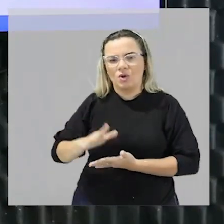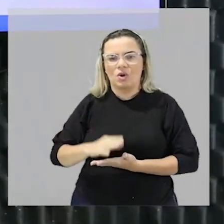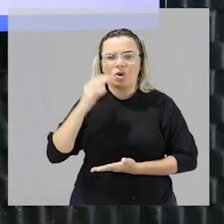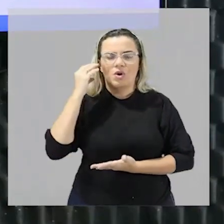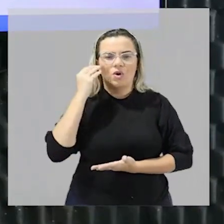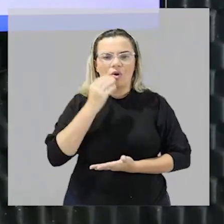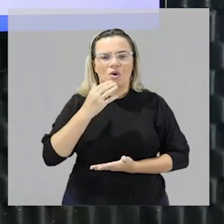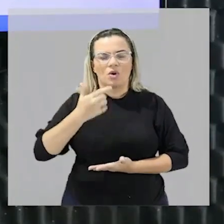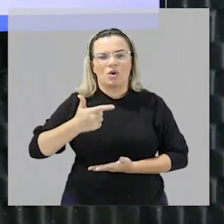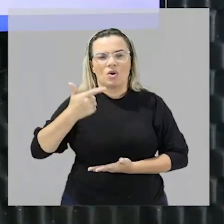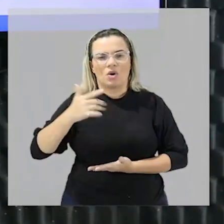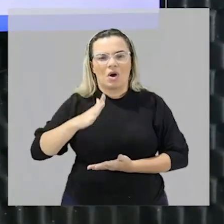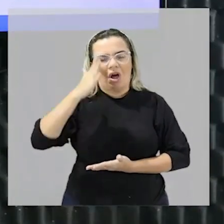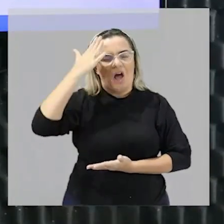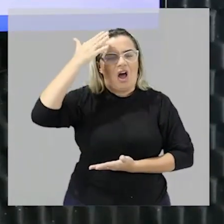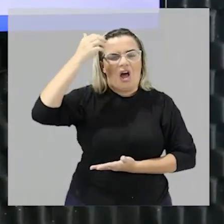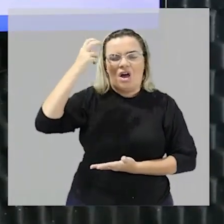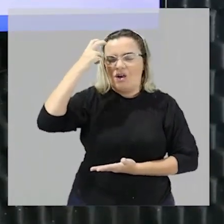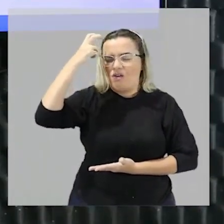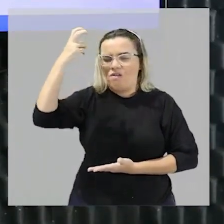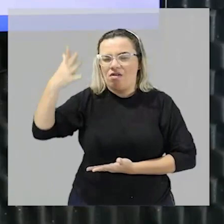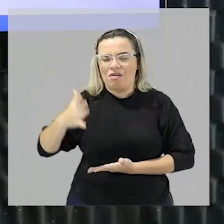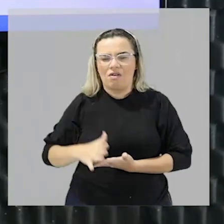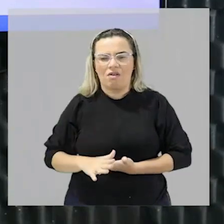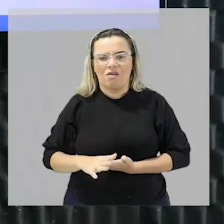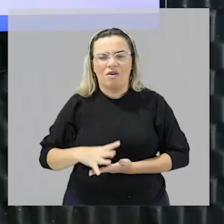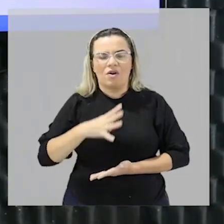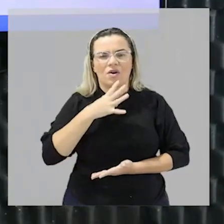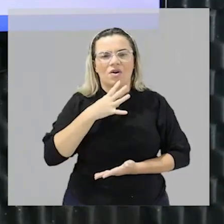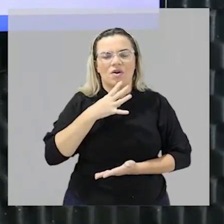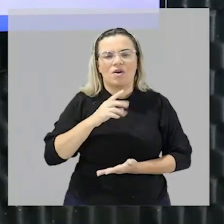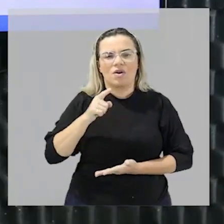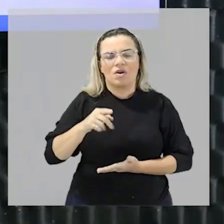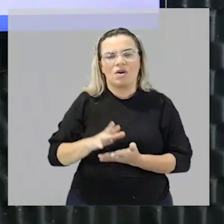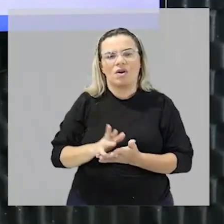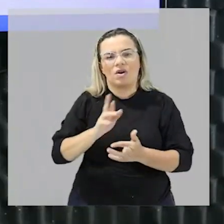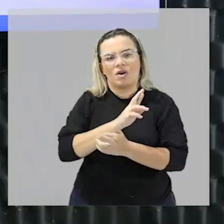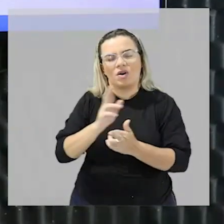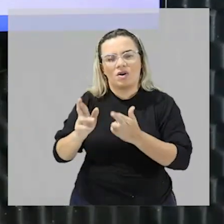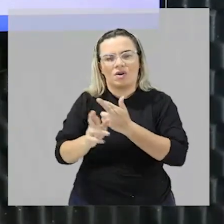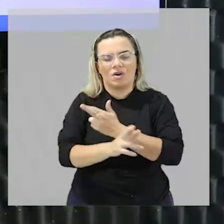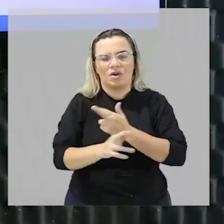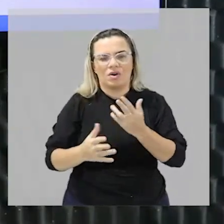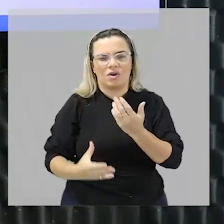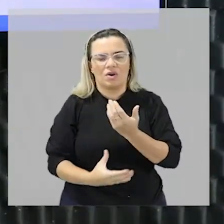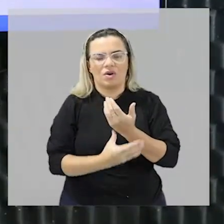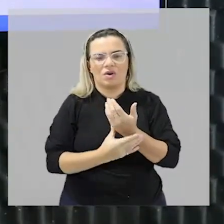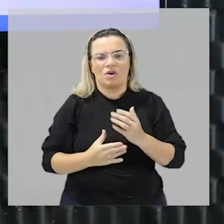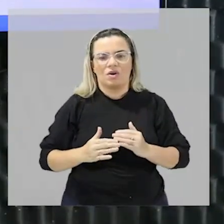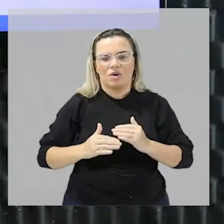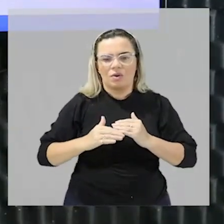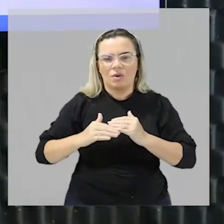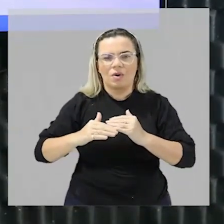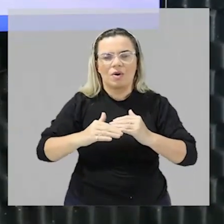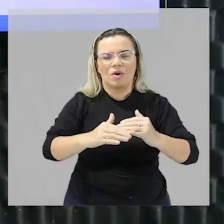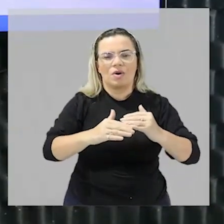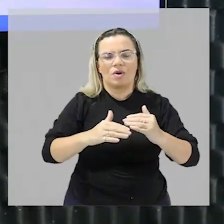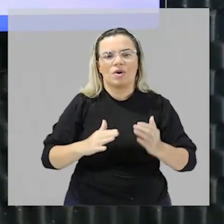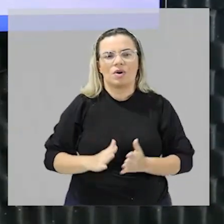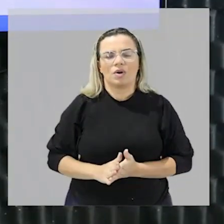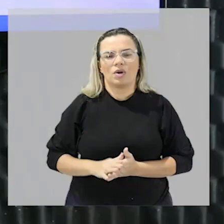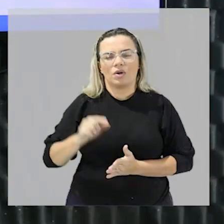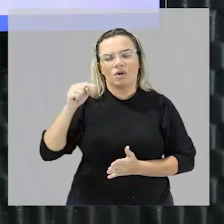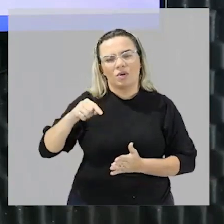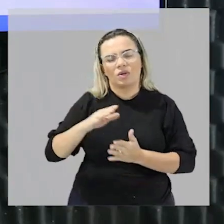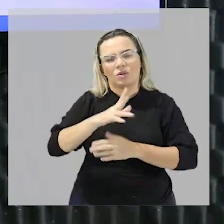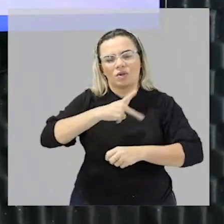sabedoria, ele consegue, todas as suas artimanhas políticas, ele conseguiu garantir uma estabilidade para o país.